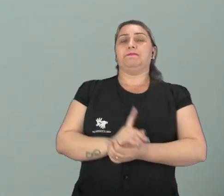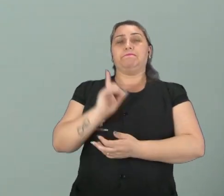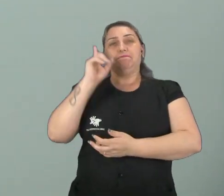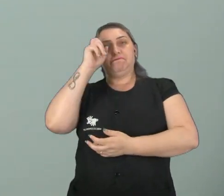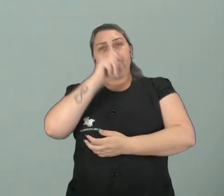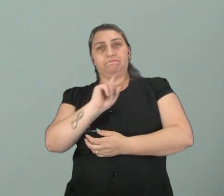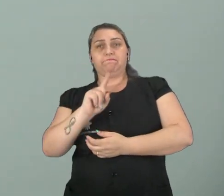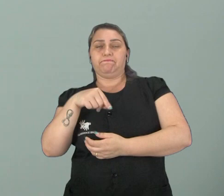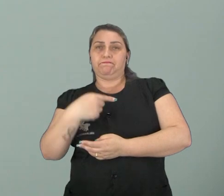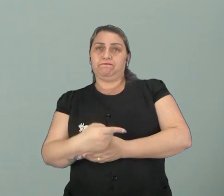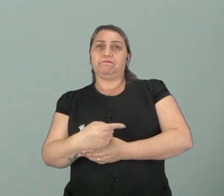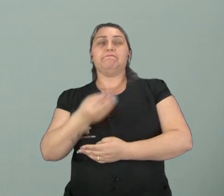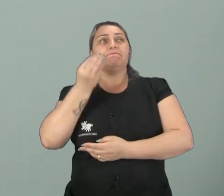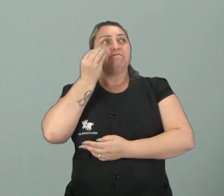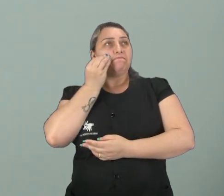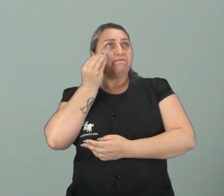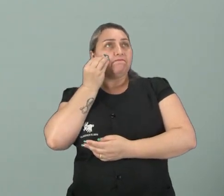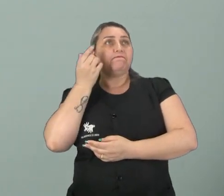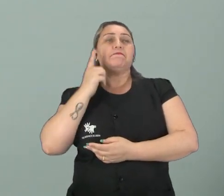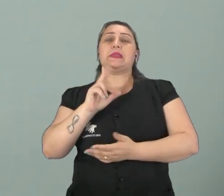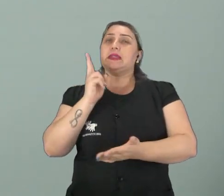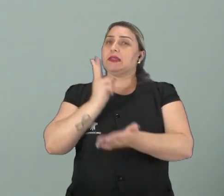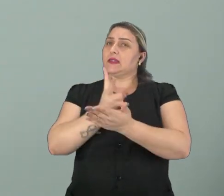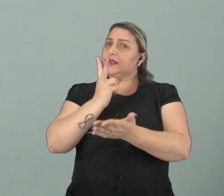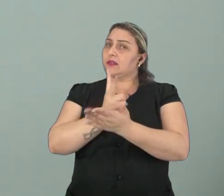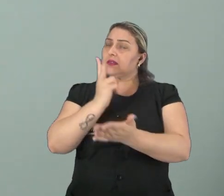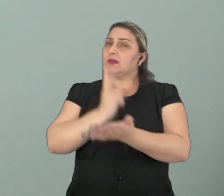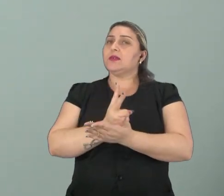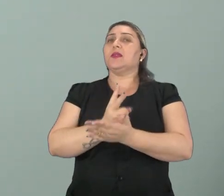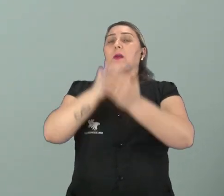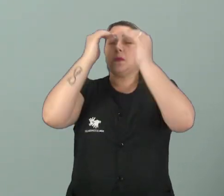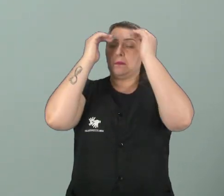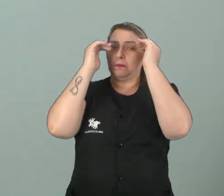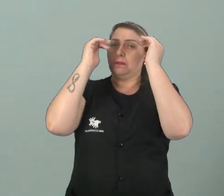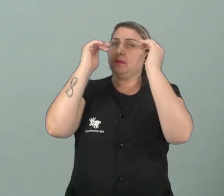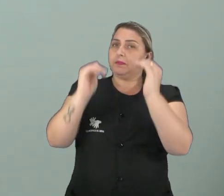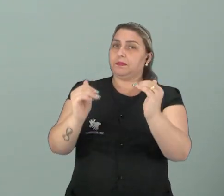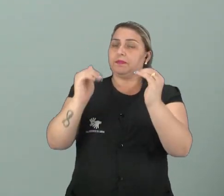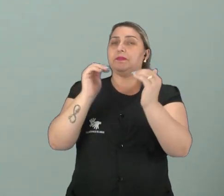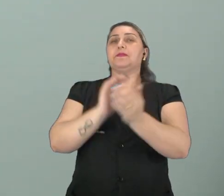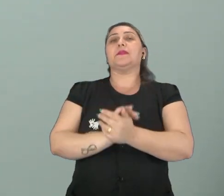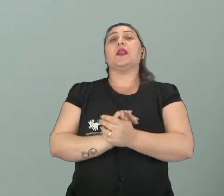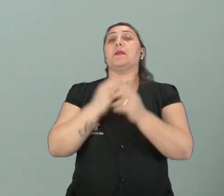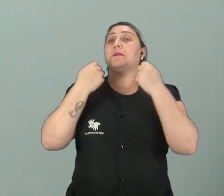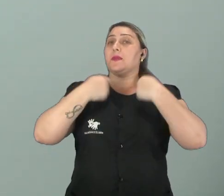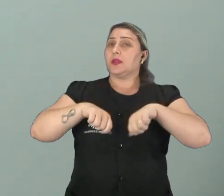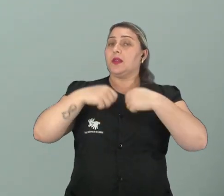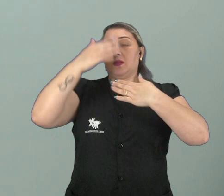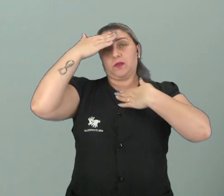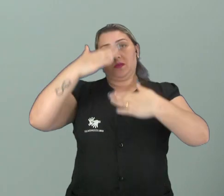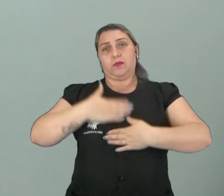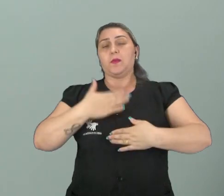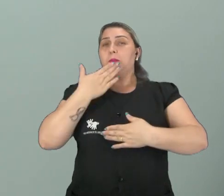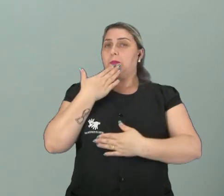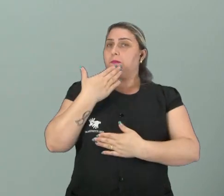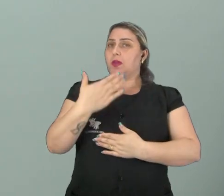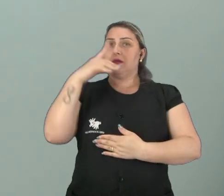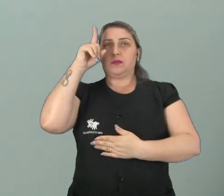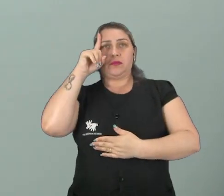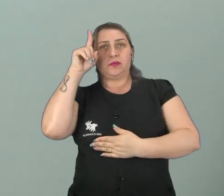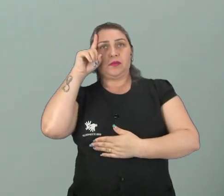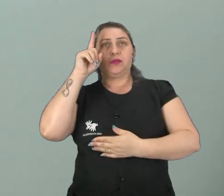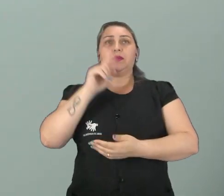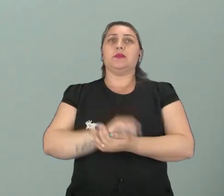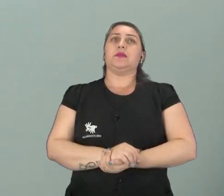de depois de recuperar. Então, tentem manter sempre uma rotina, obedecendo, né, as necessidades que o seu corpo pede